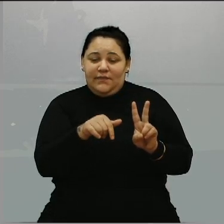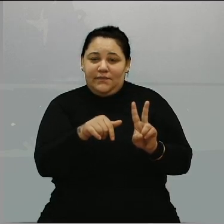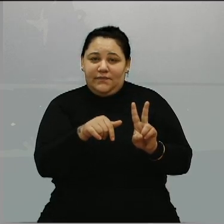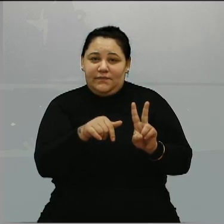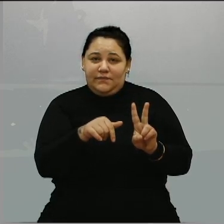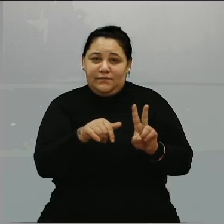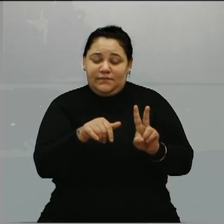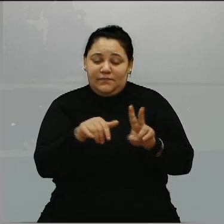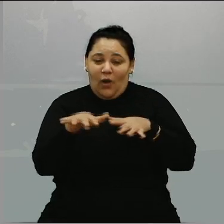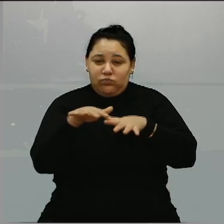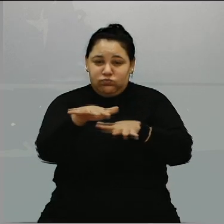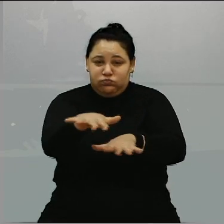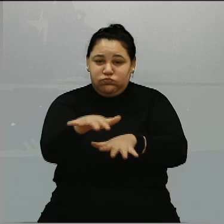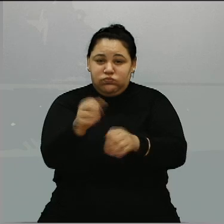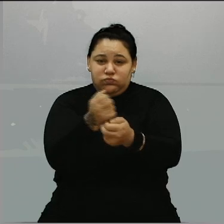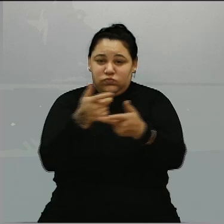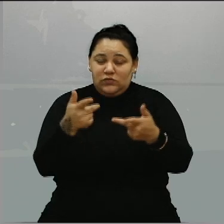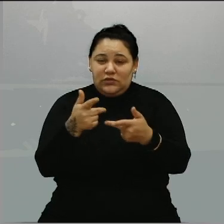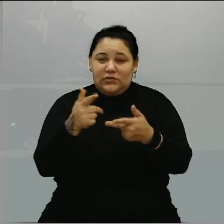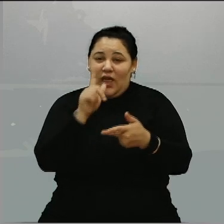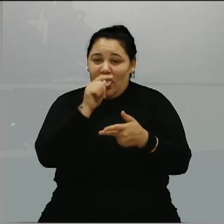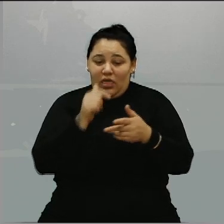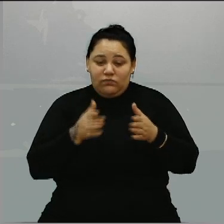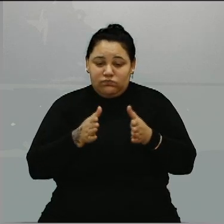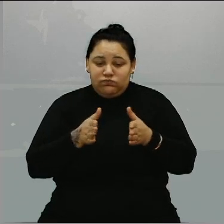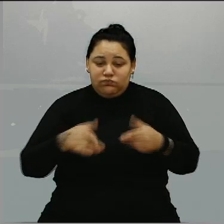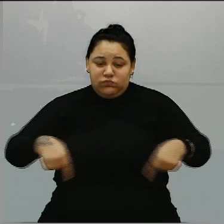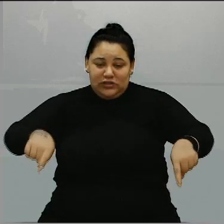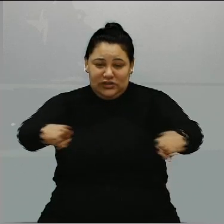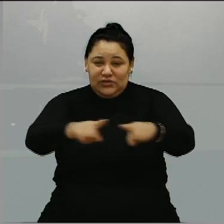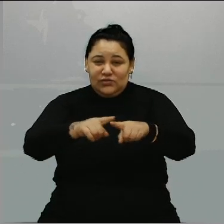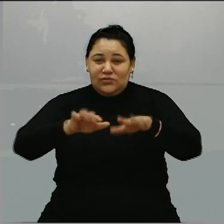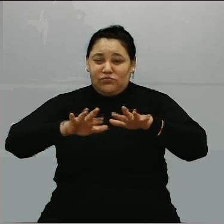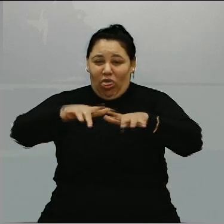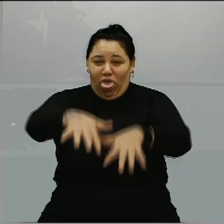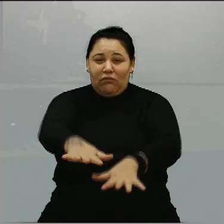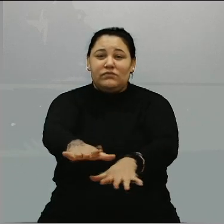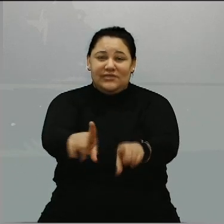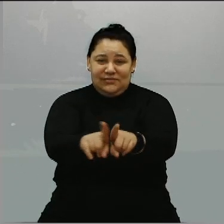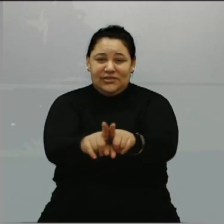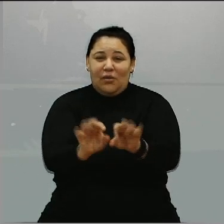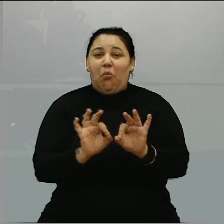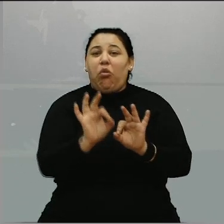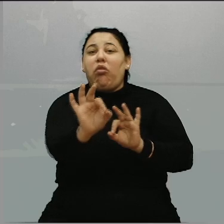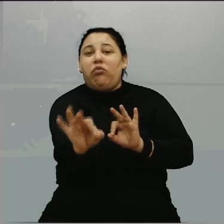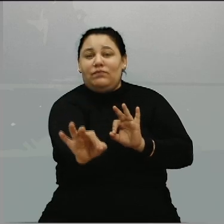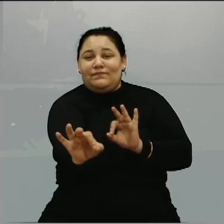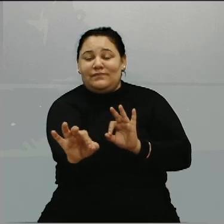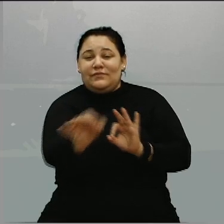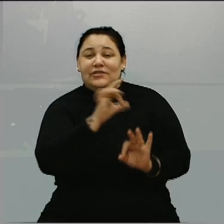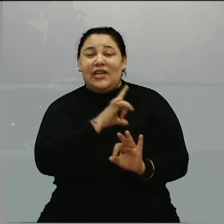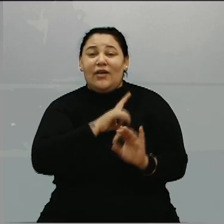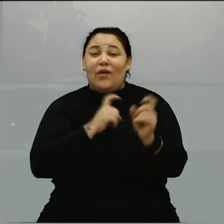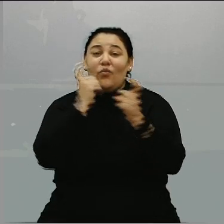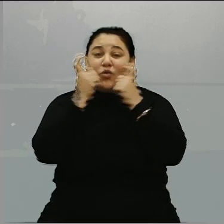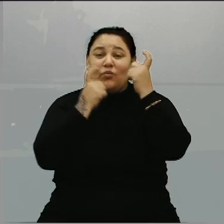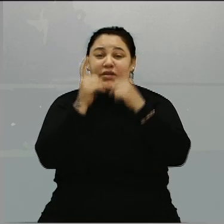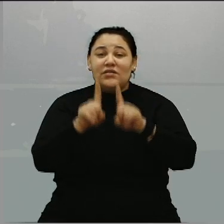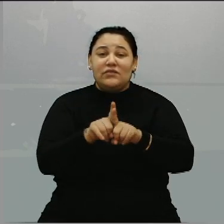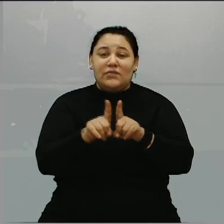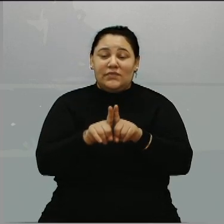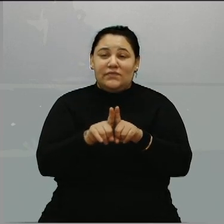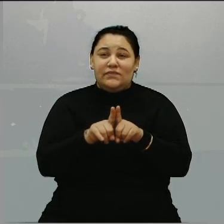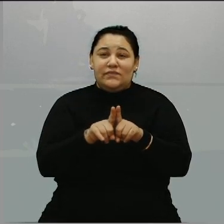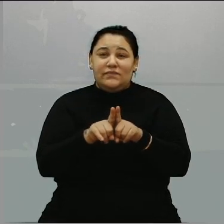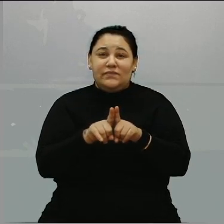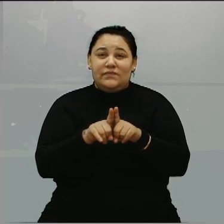tem rios caudalosos, rios extensos e grandes, e se tem uma preocupação lá com